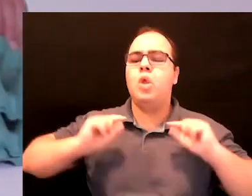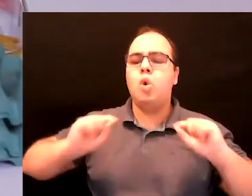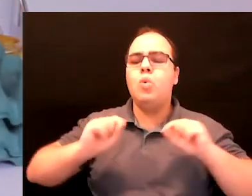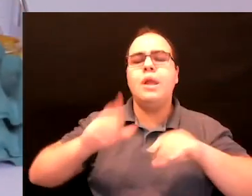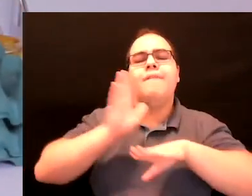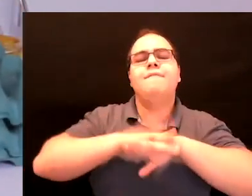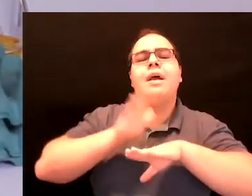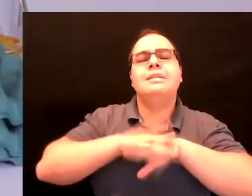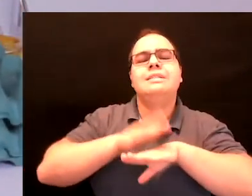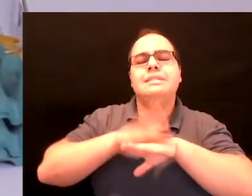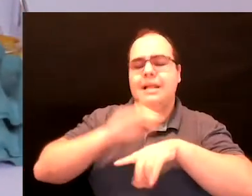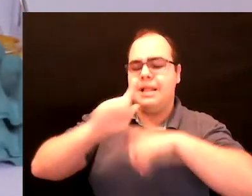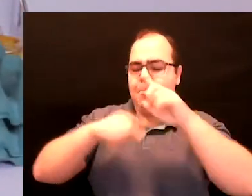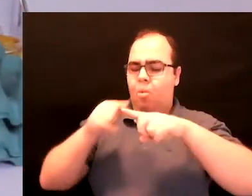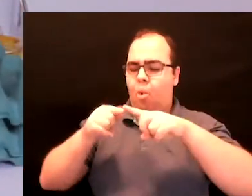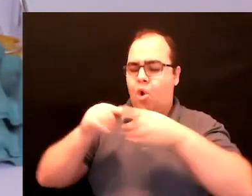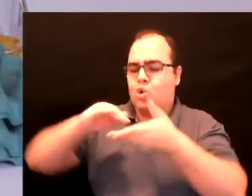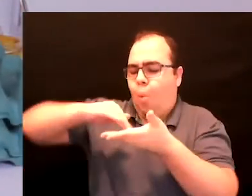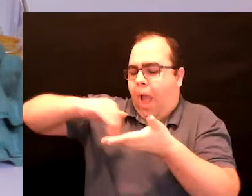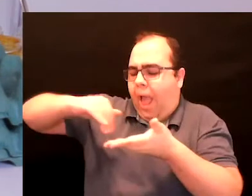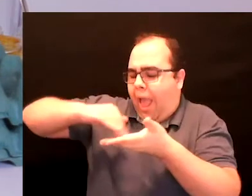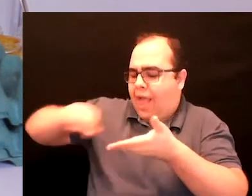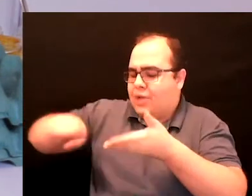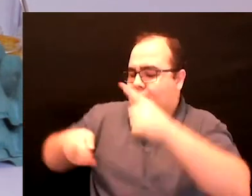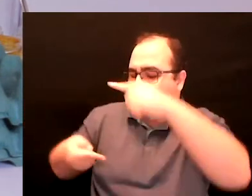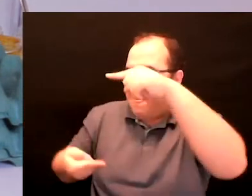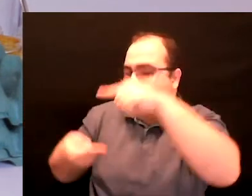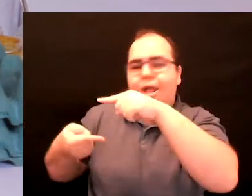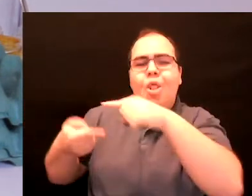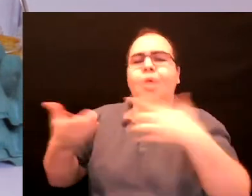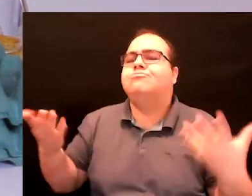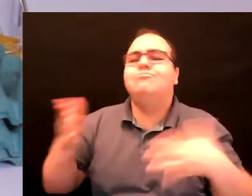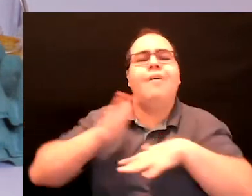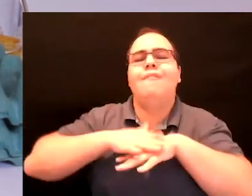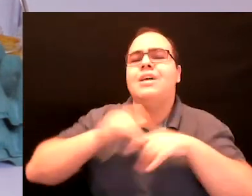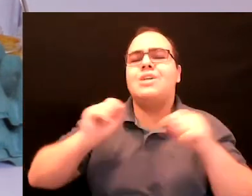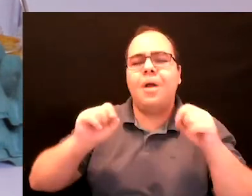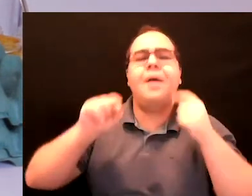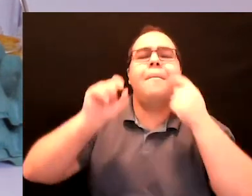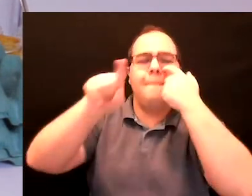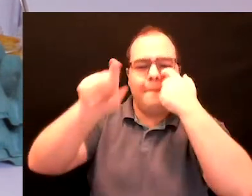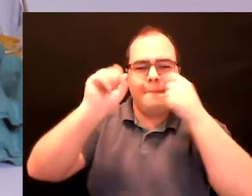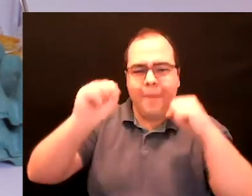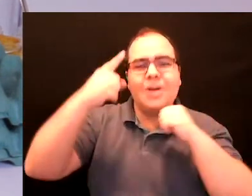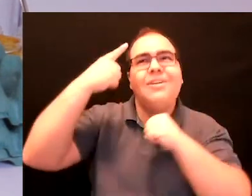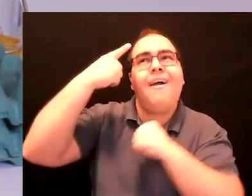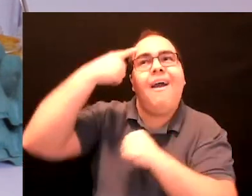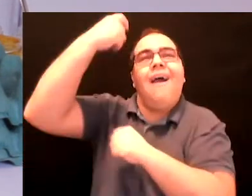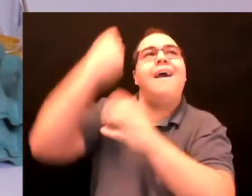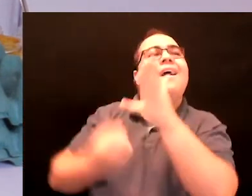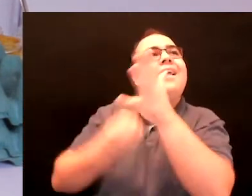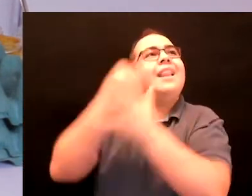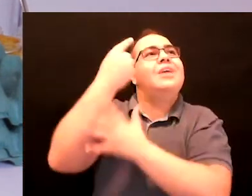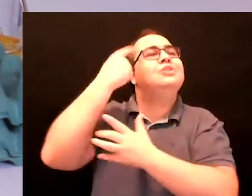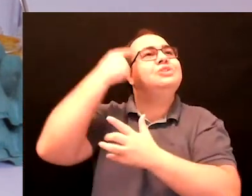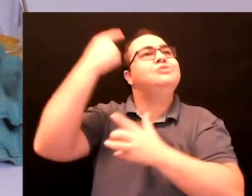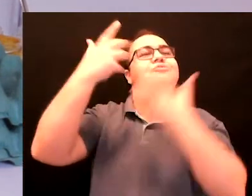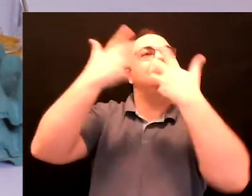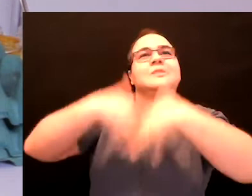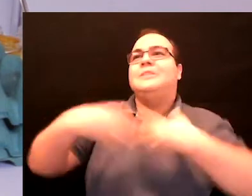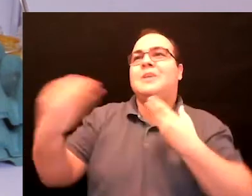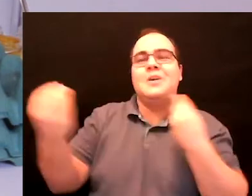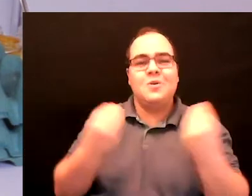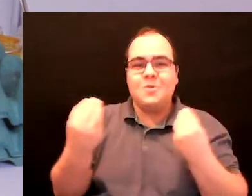Então, o que a gente pode fazer com isso daqui, né? A ideia é a gente ser criativo, né? Então, pegar esses materiais que a